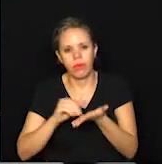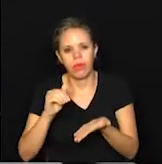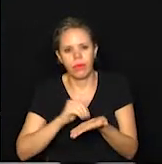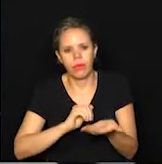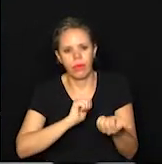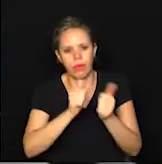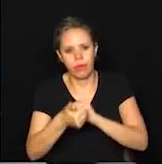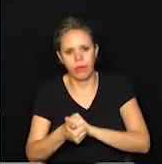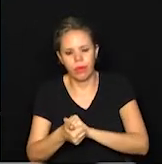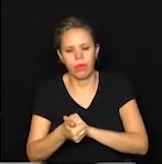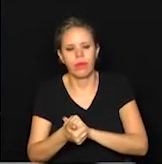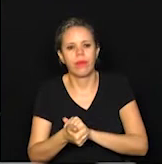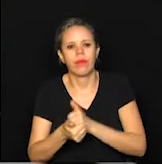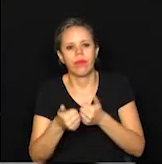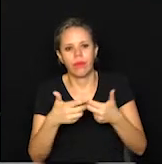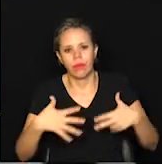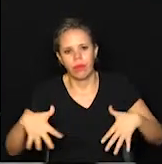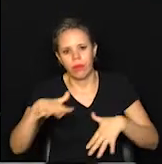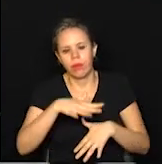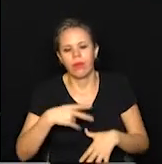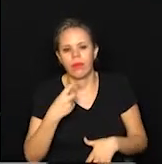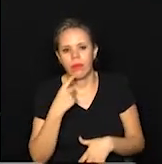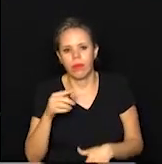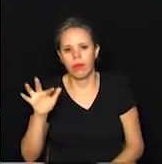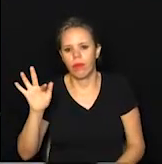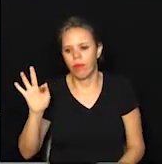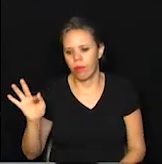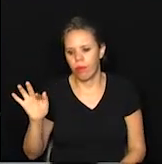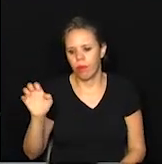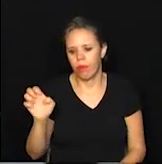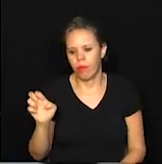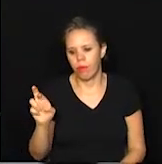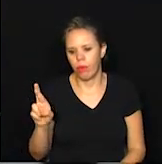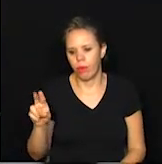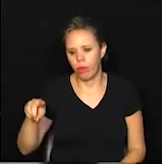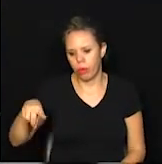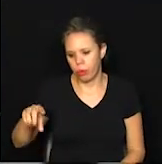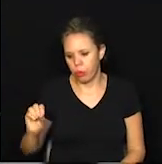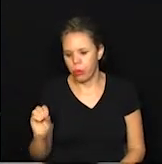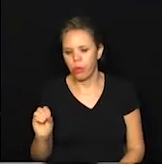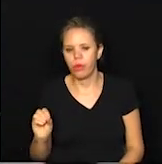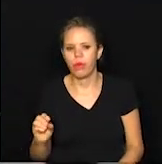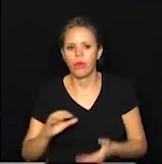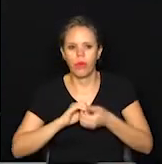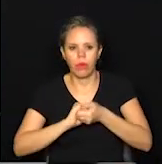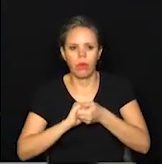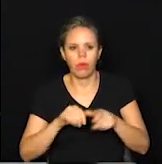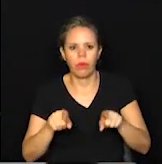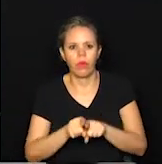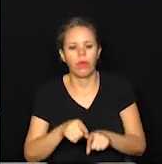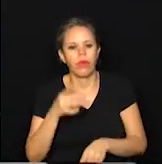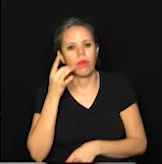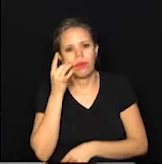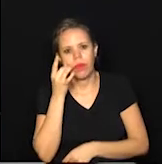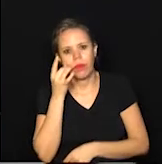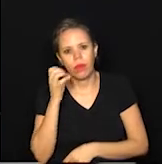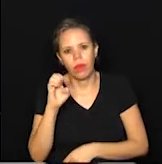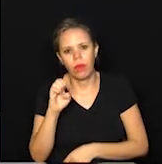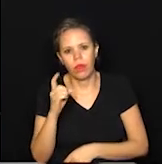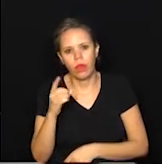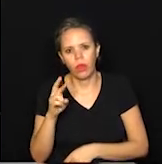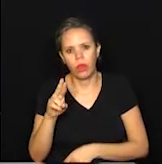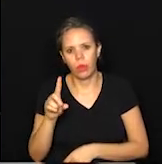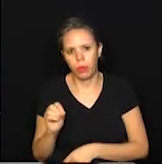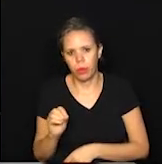Esporte e Lazer de Campinas, Fernando Vanin, que está aqui conosco. Cumprimentar também a presença do Eduardo Antonelli,